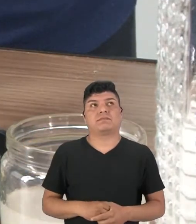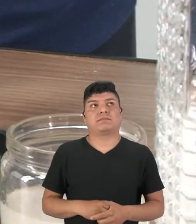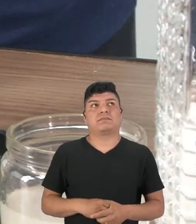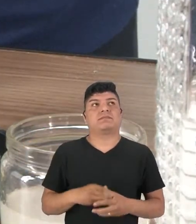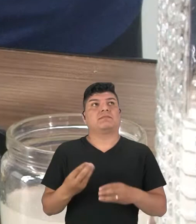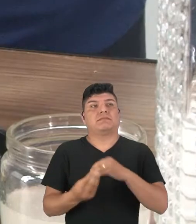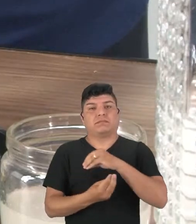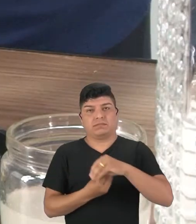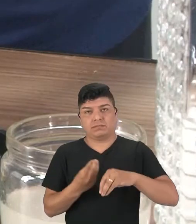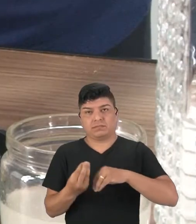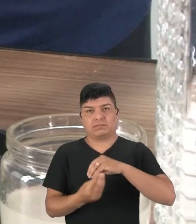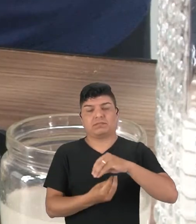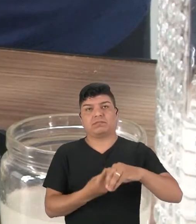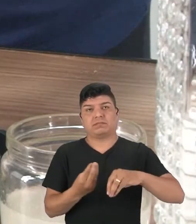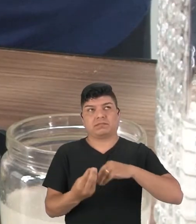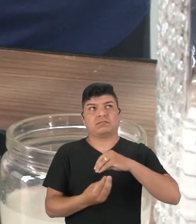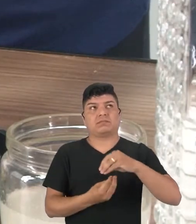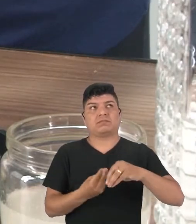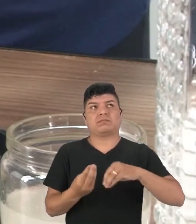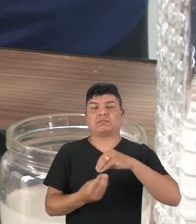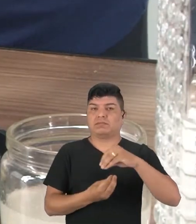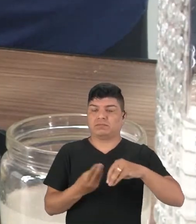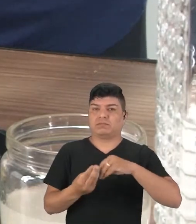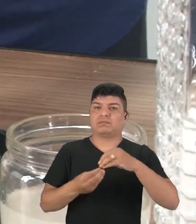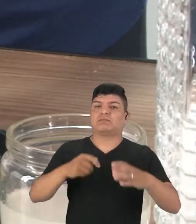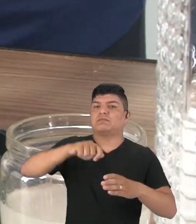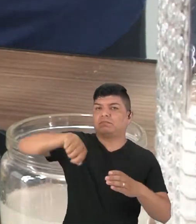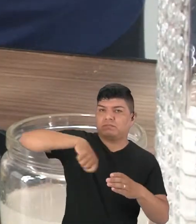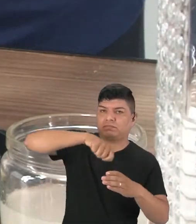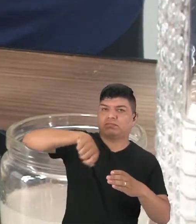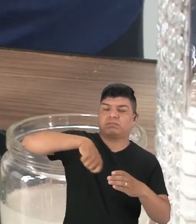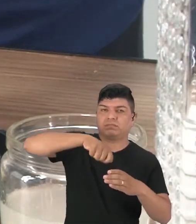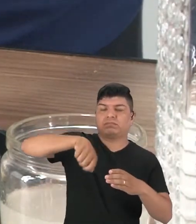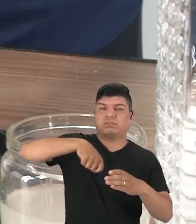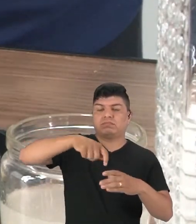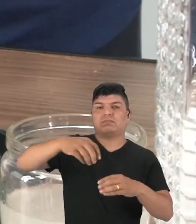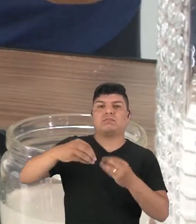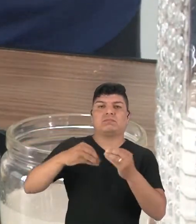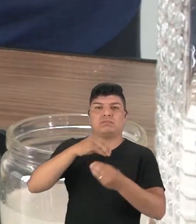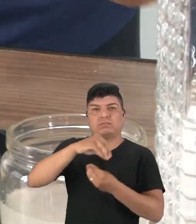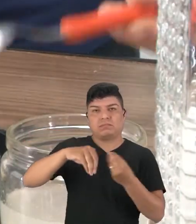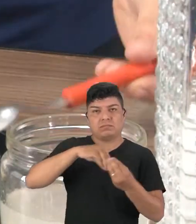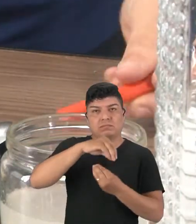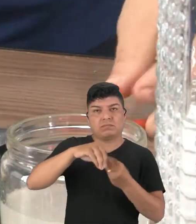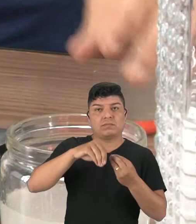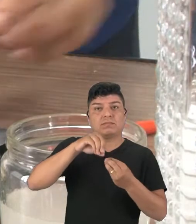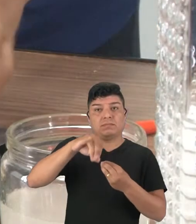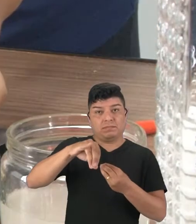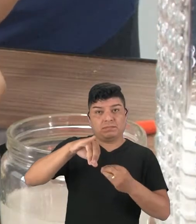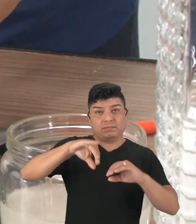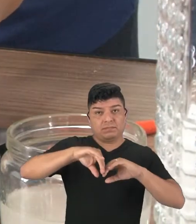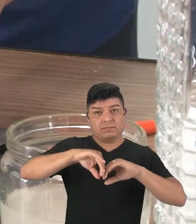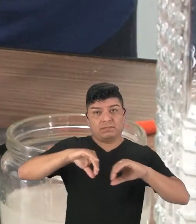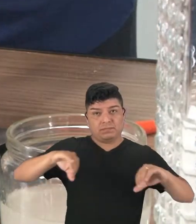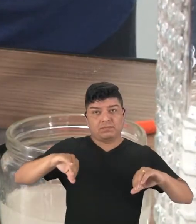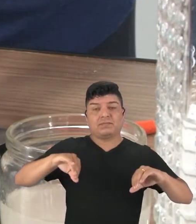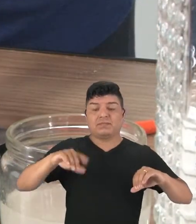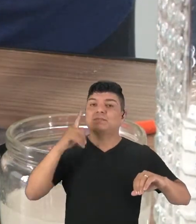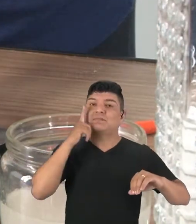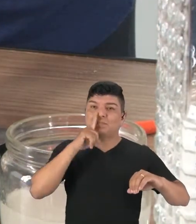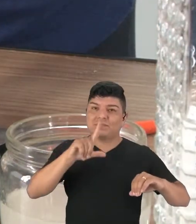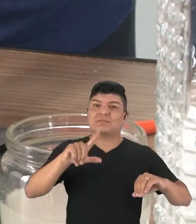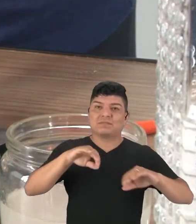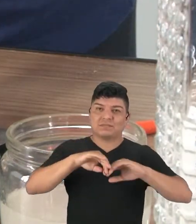Nessa mistura aqui, ó, nem que eu faça a mistura como eu fiz com a água e o sal, ó. Se eu for separar esse elemento aqui, ó, eu